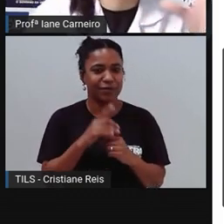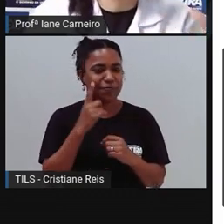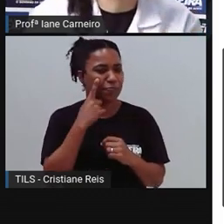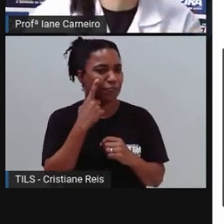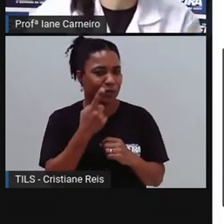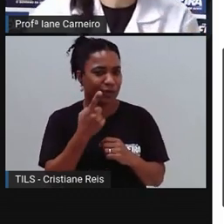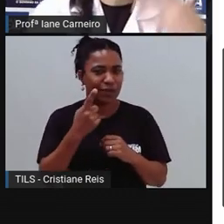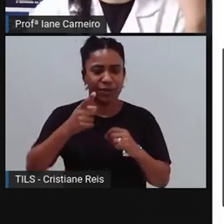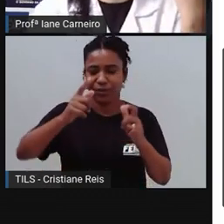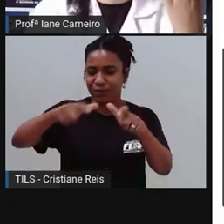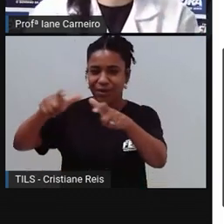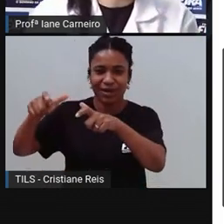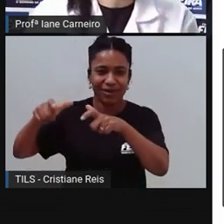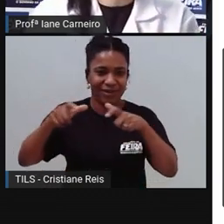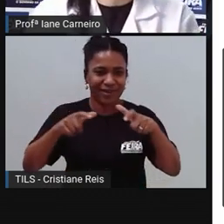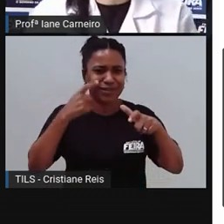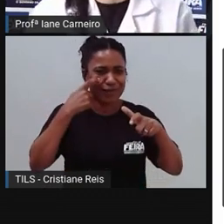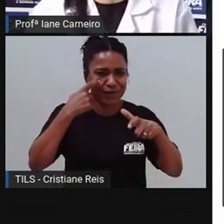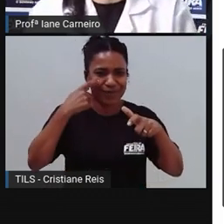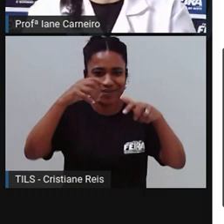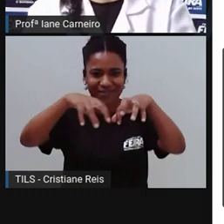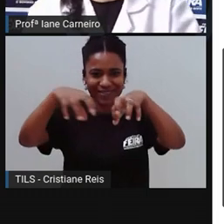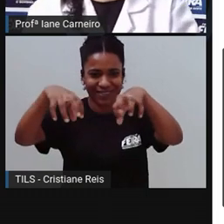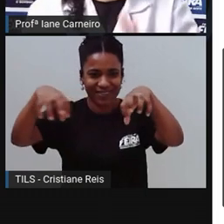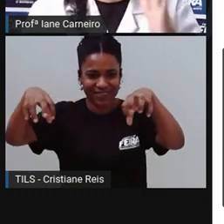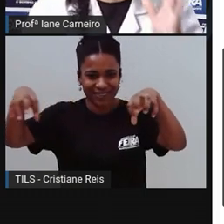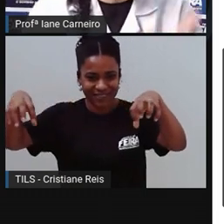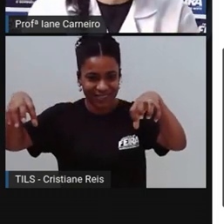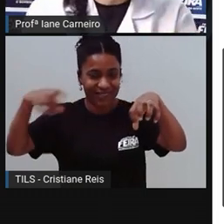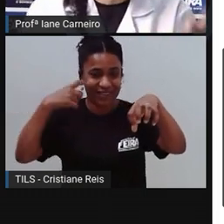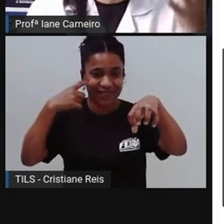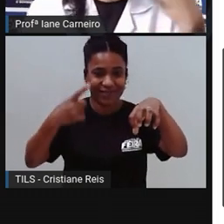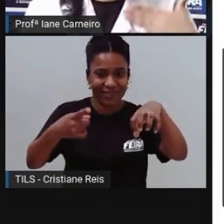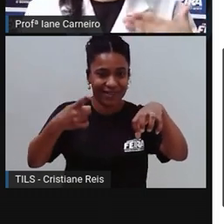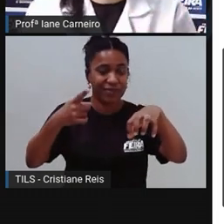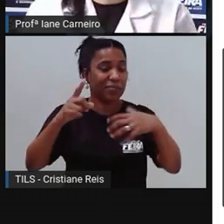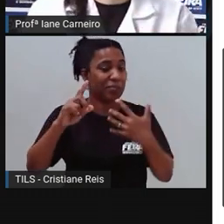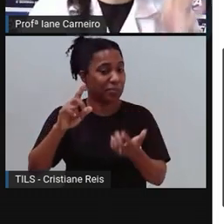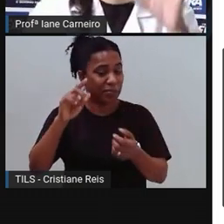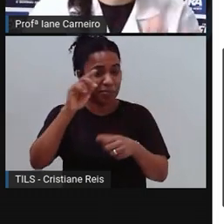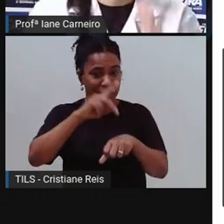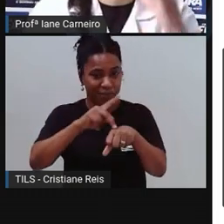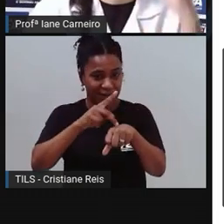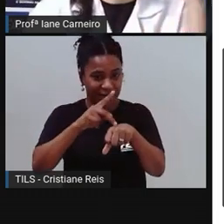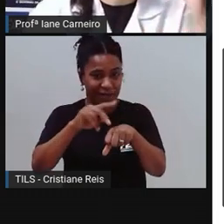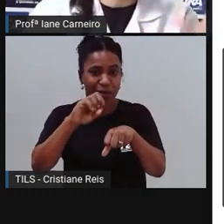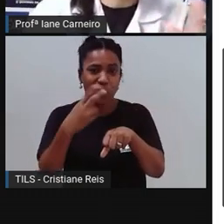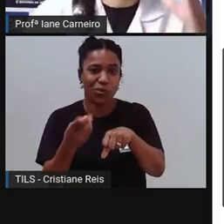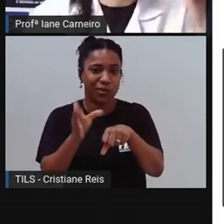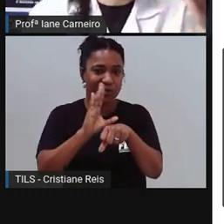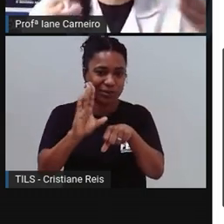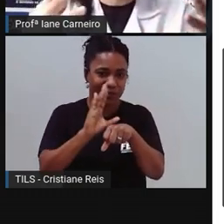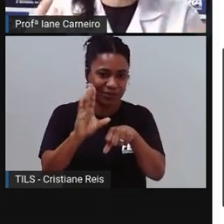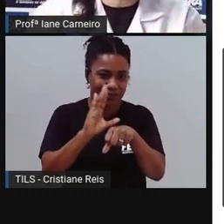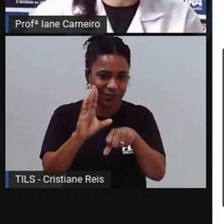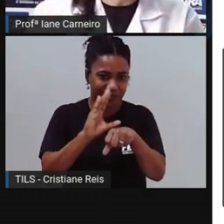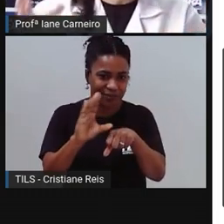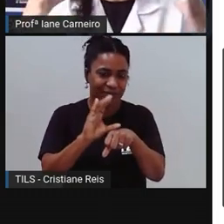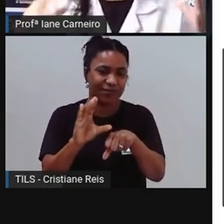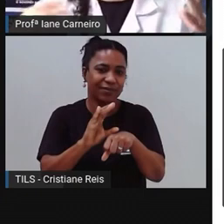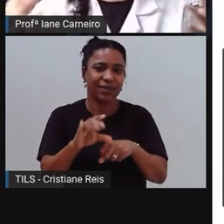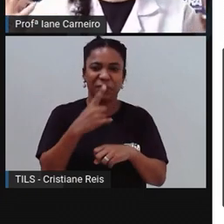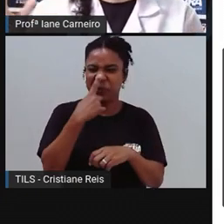ambientes públicos, né? A gente vê lixeiras como essa, que são ou pretas ou cinzas, e nelas a gente deve